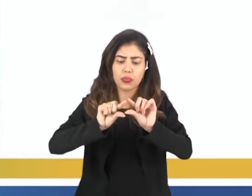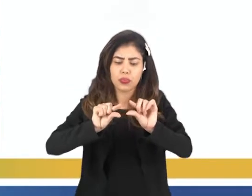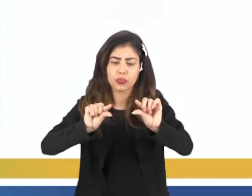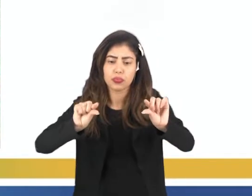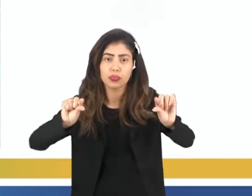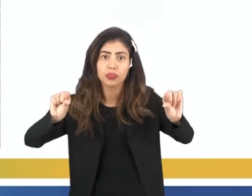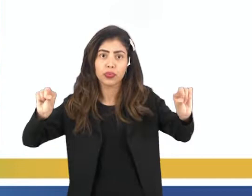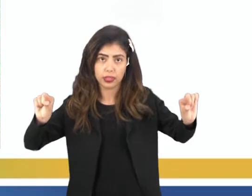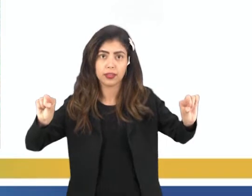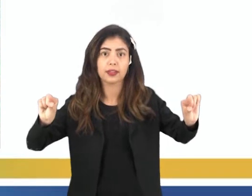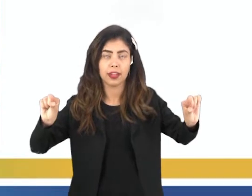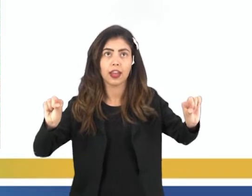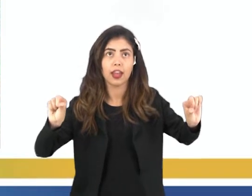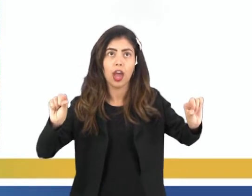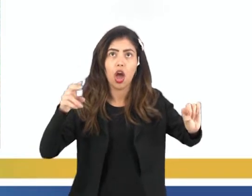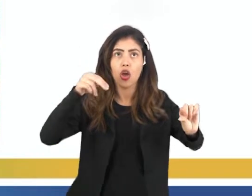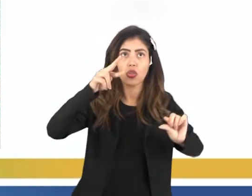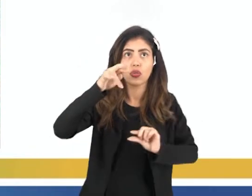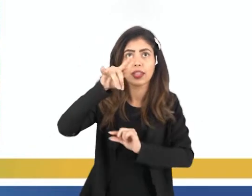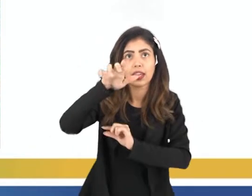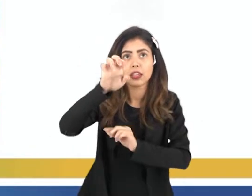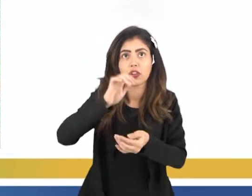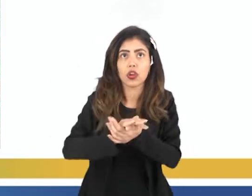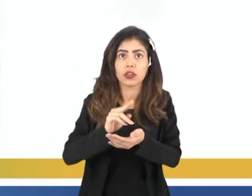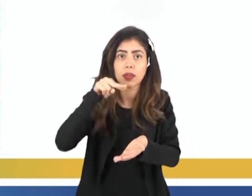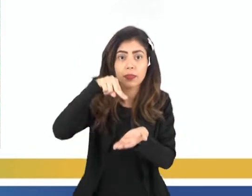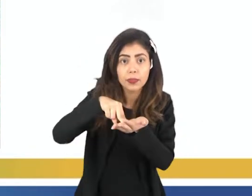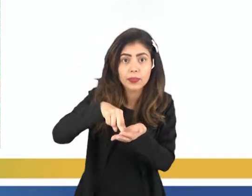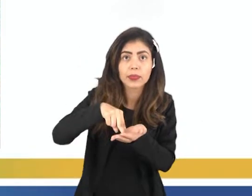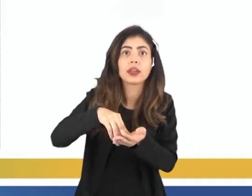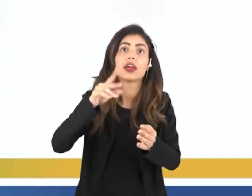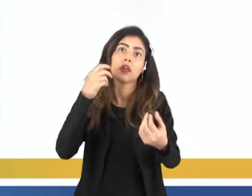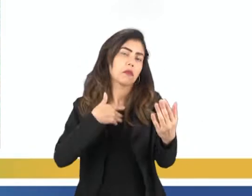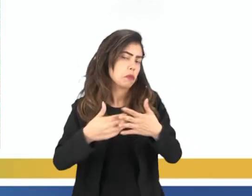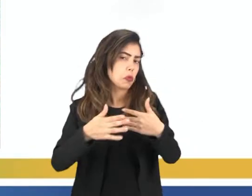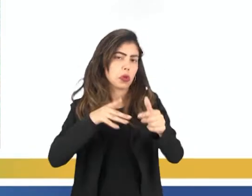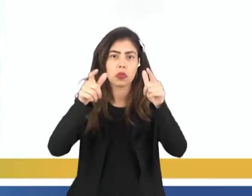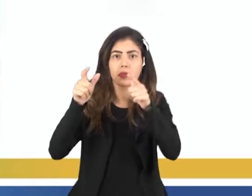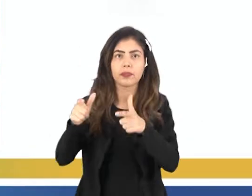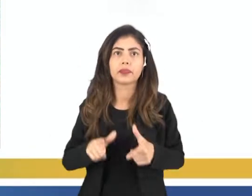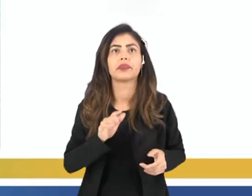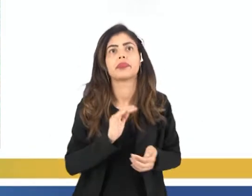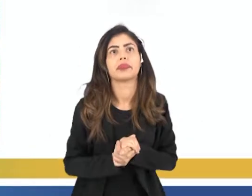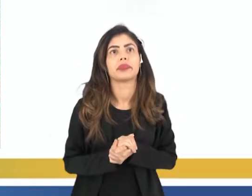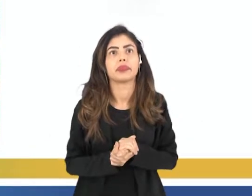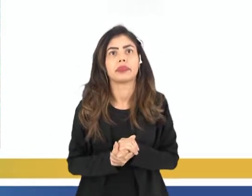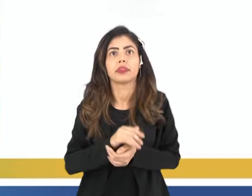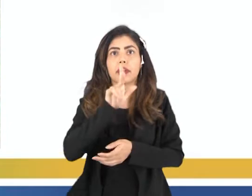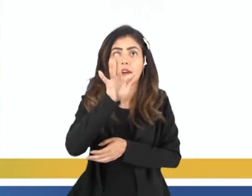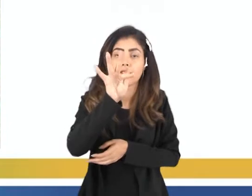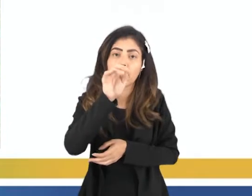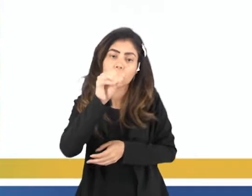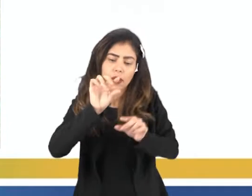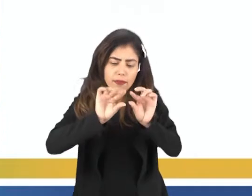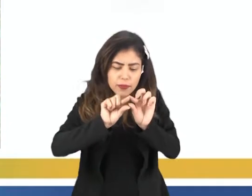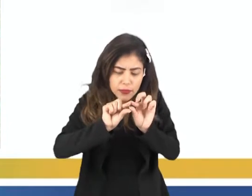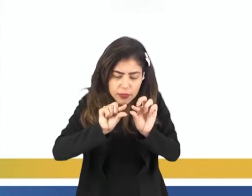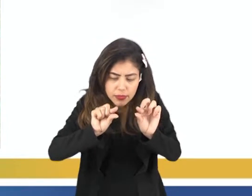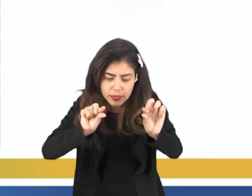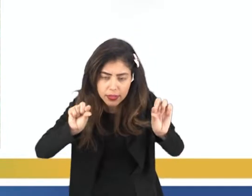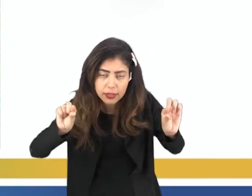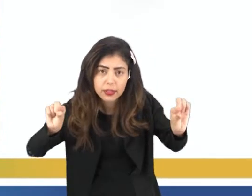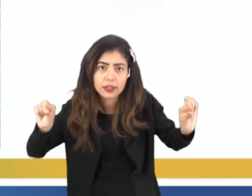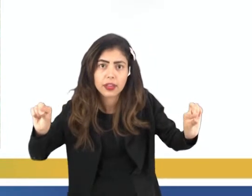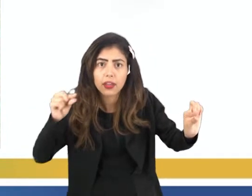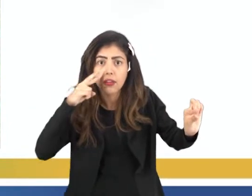de nutrientes superficial. Onde você pisa no seu quintal, em qualquer lugar, é uma camada de fato fina. Você escava,